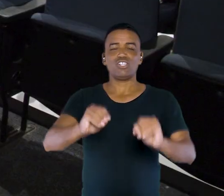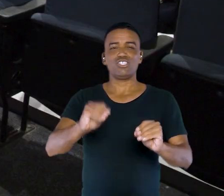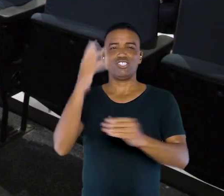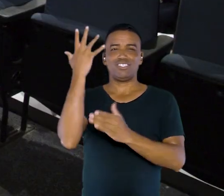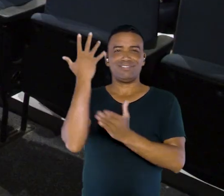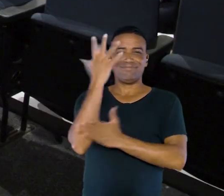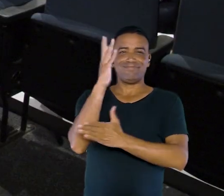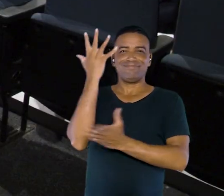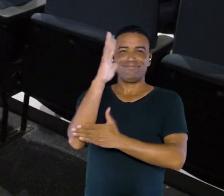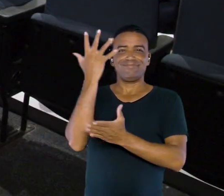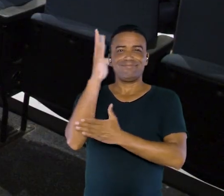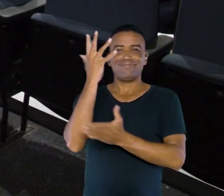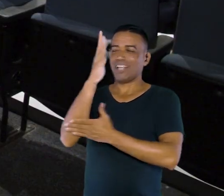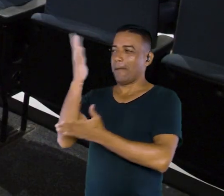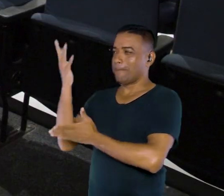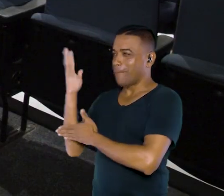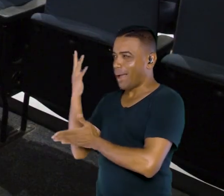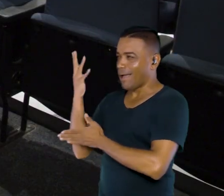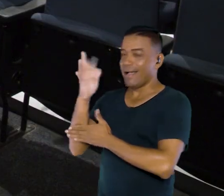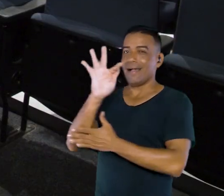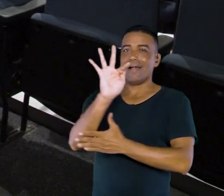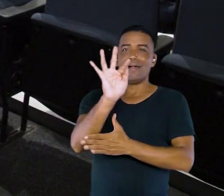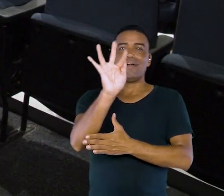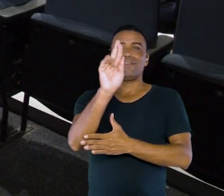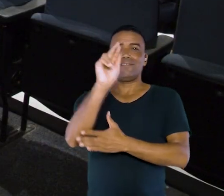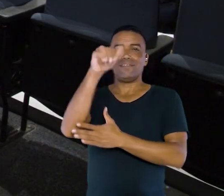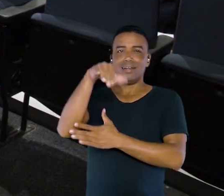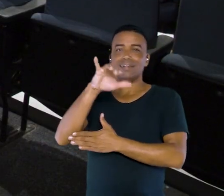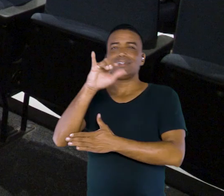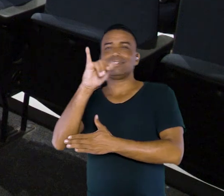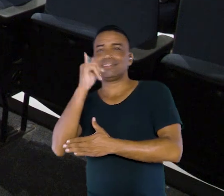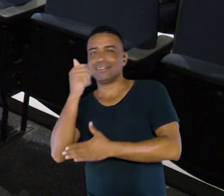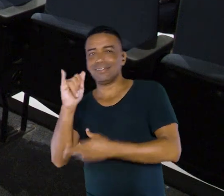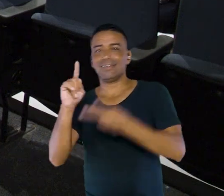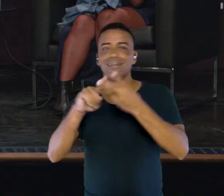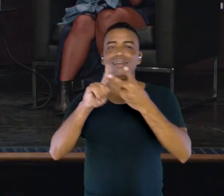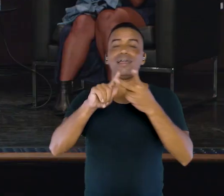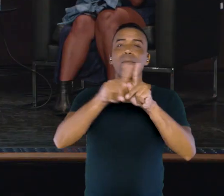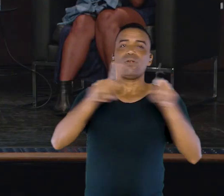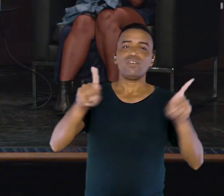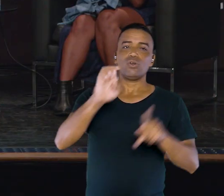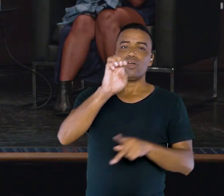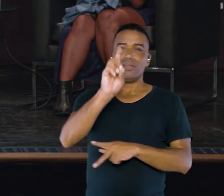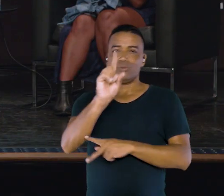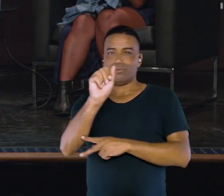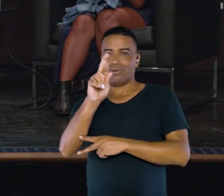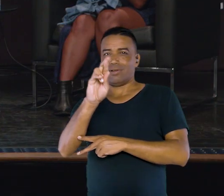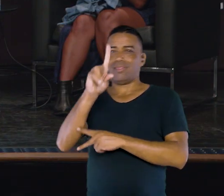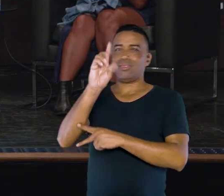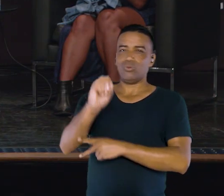noite. Palmas para a Parenta Franco, professor. Foi uma